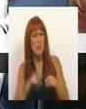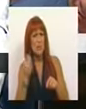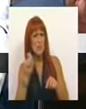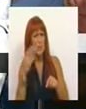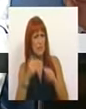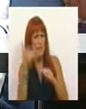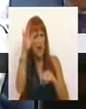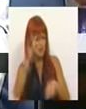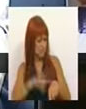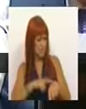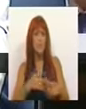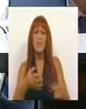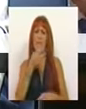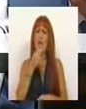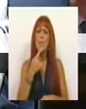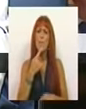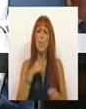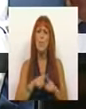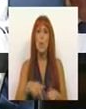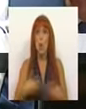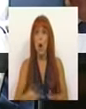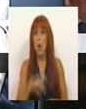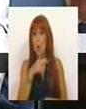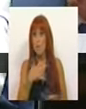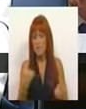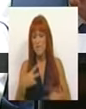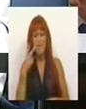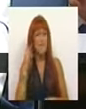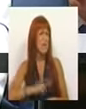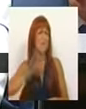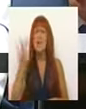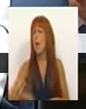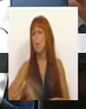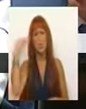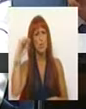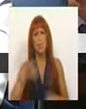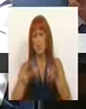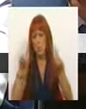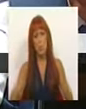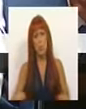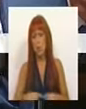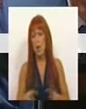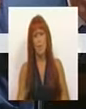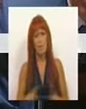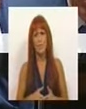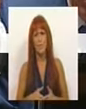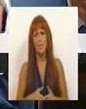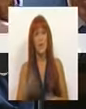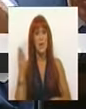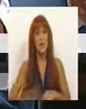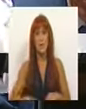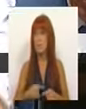7 minutos falar do atual drama que vivem milhares de professores do quadro